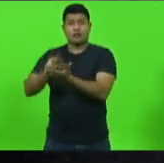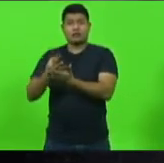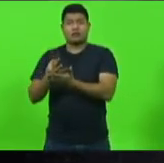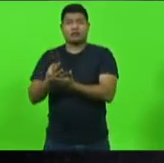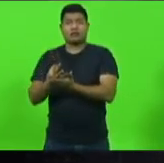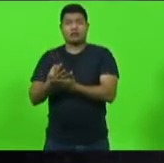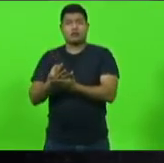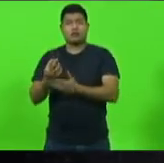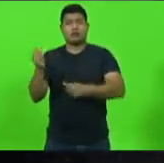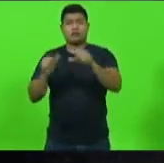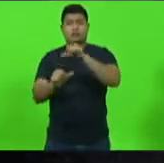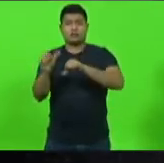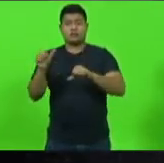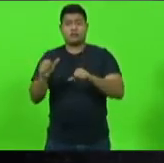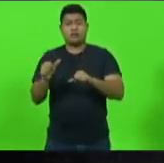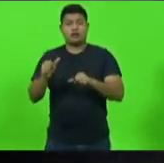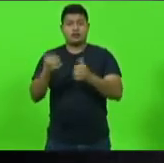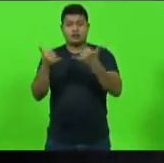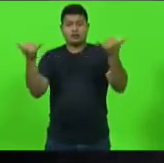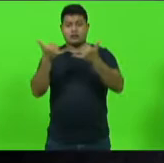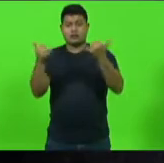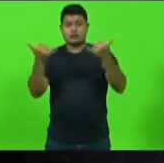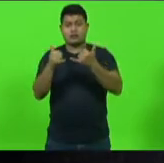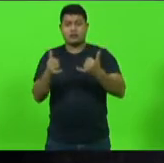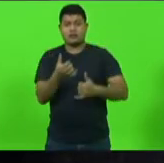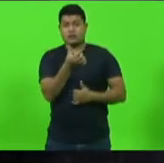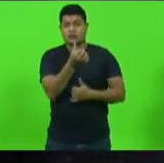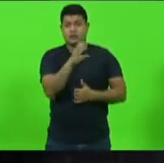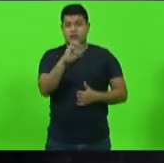normal para a bandeira vermelha, mais 600 milhões.